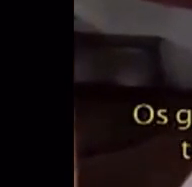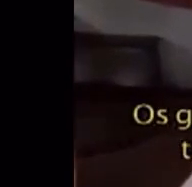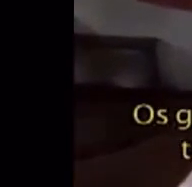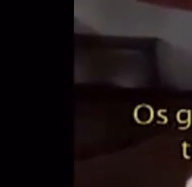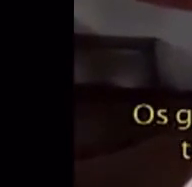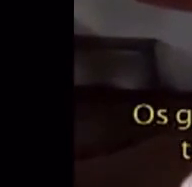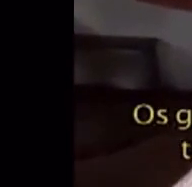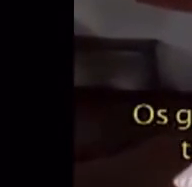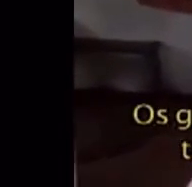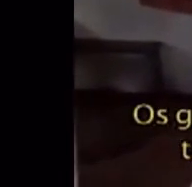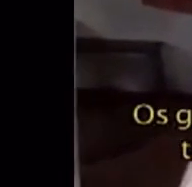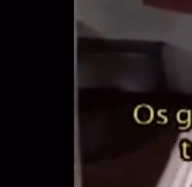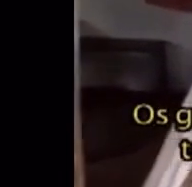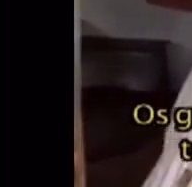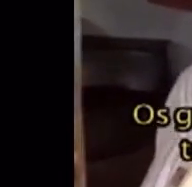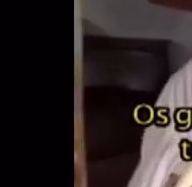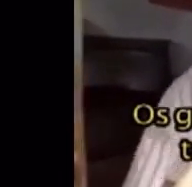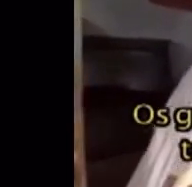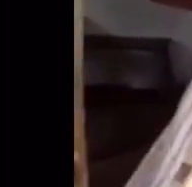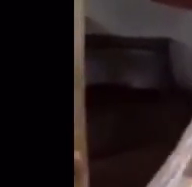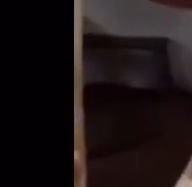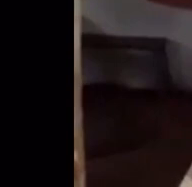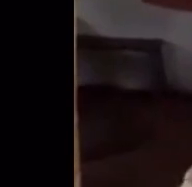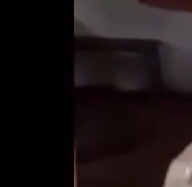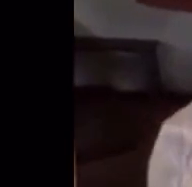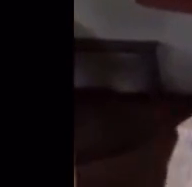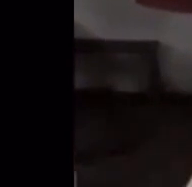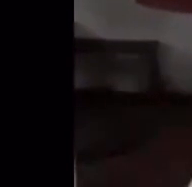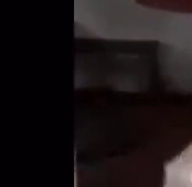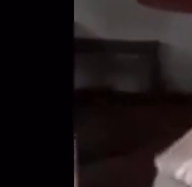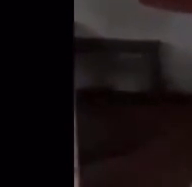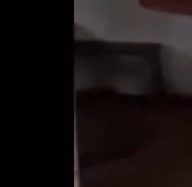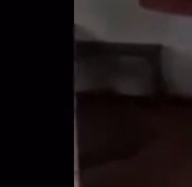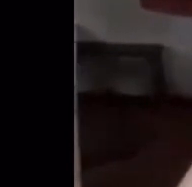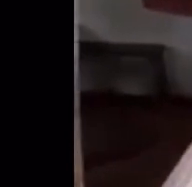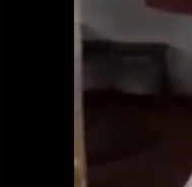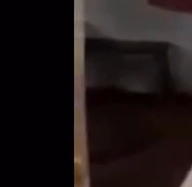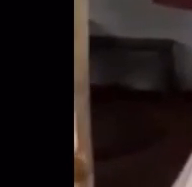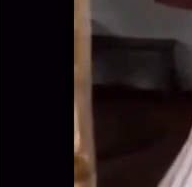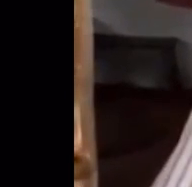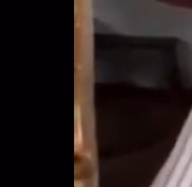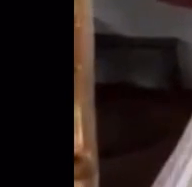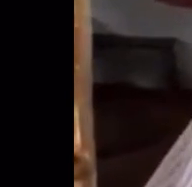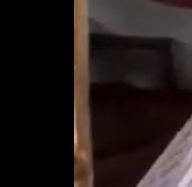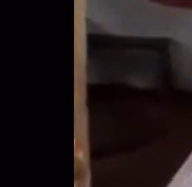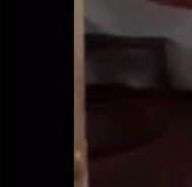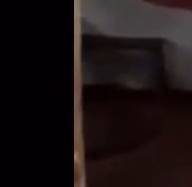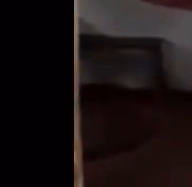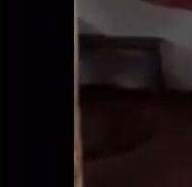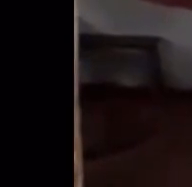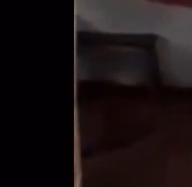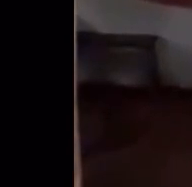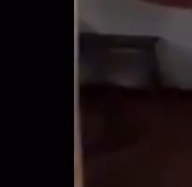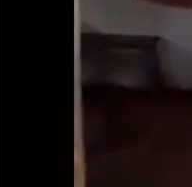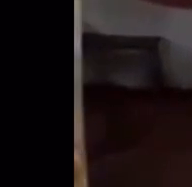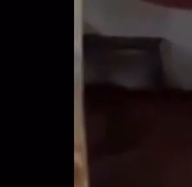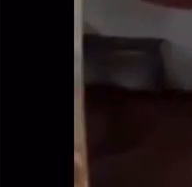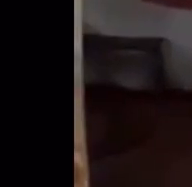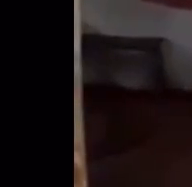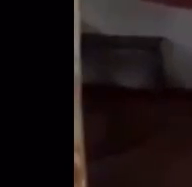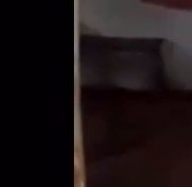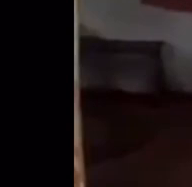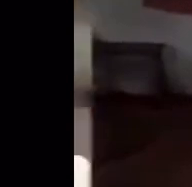forró estão também cuidando do seu repertório, e o fato é que em junho Campina Grande irá